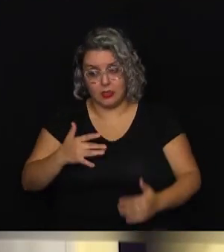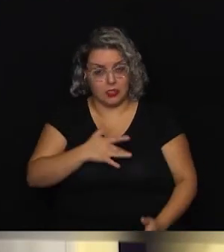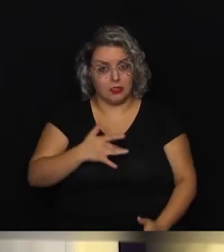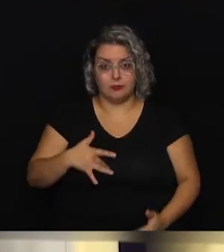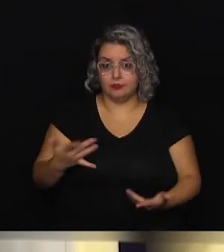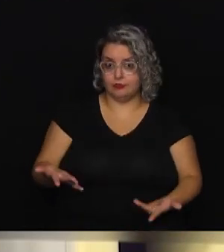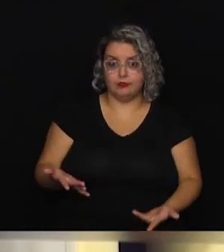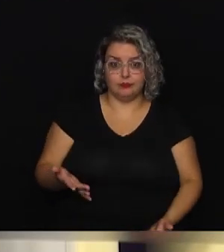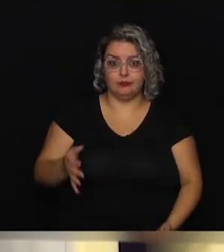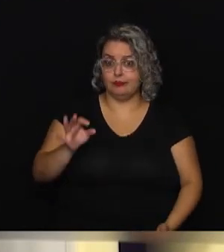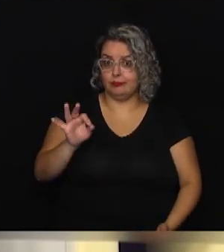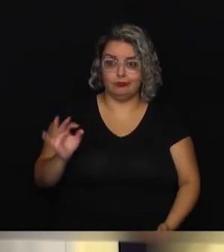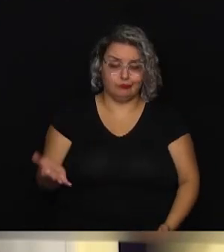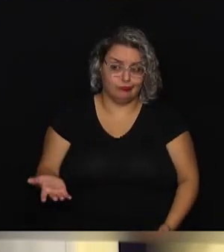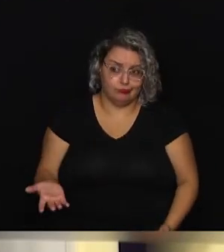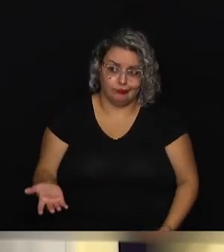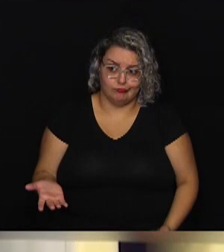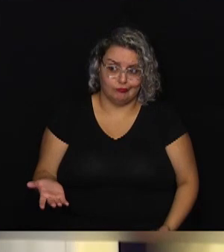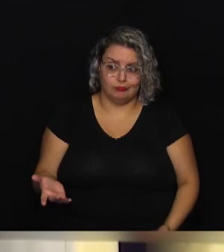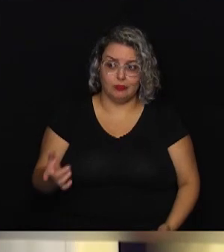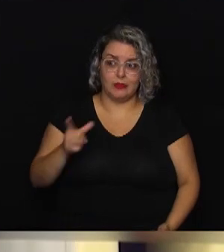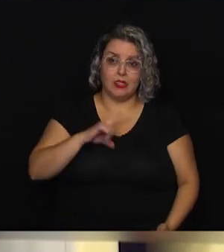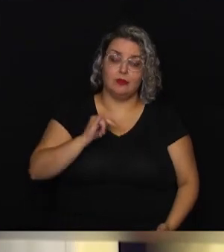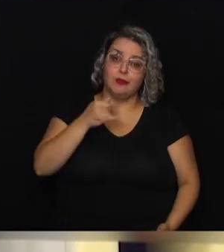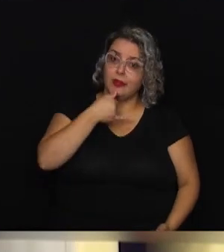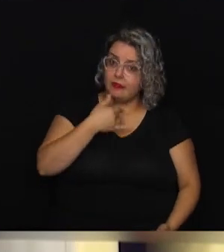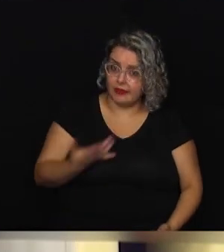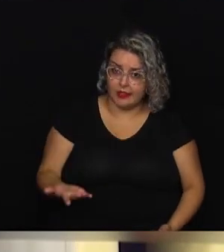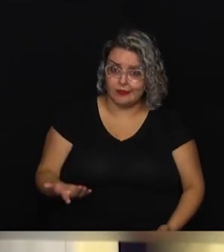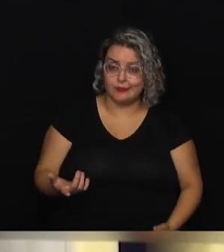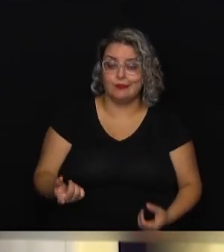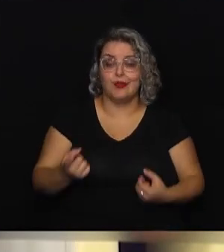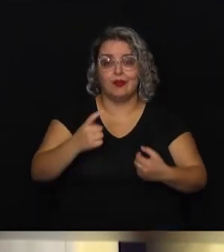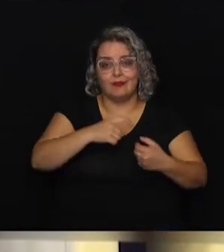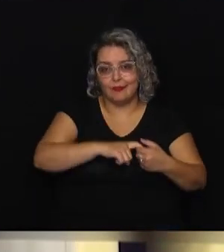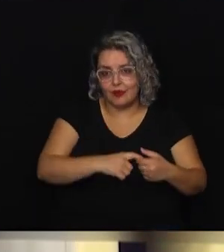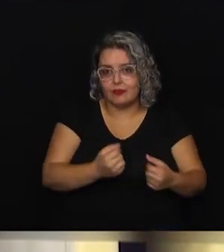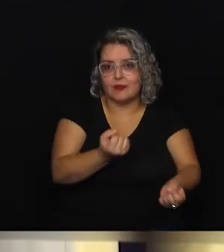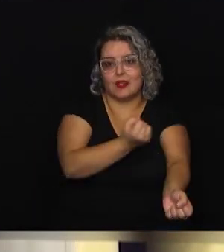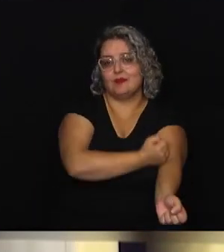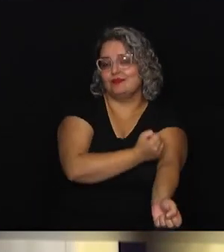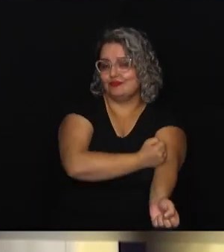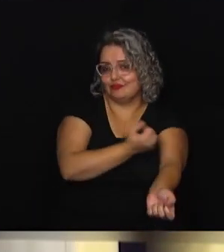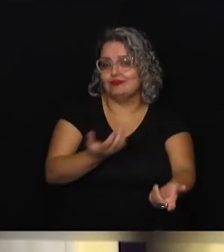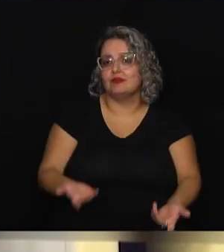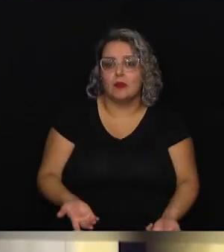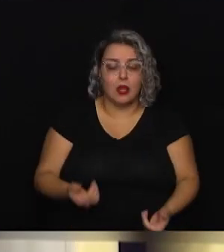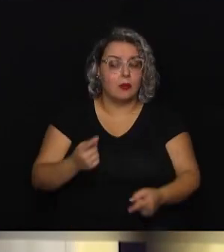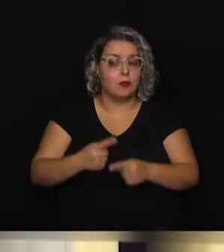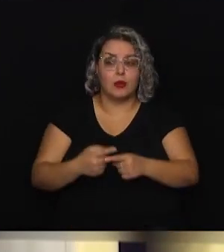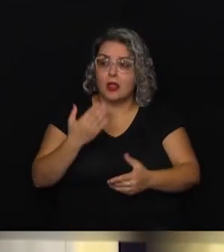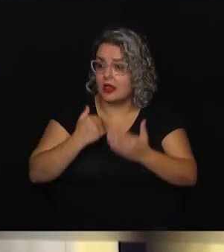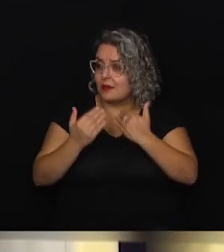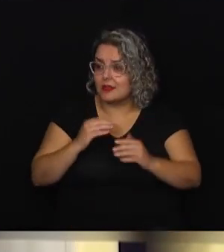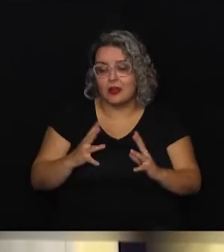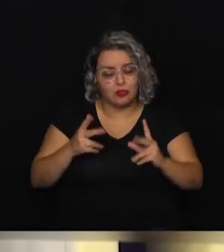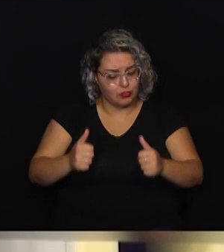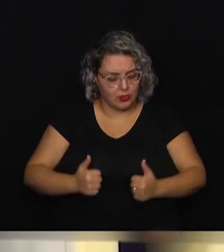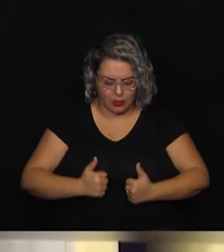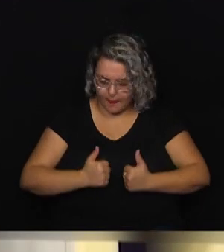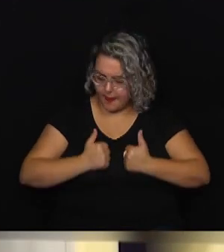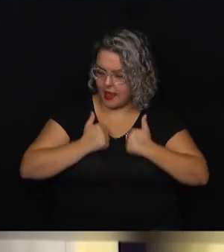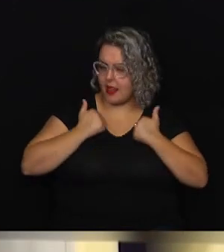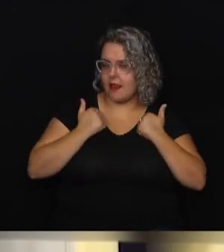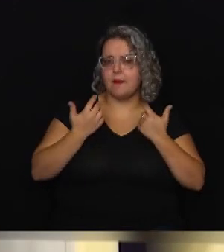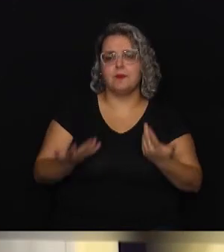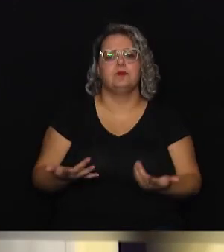chances de estar tendo, infelizmente, uma recaída, né? Porque a alimentação é tudo, é a autoestima, é